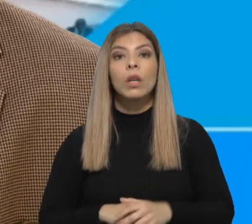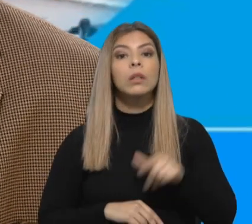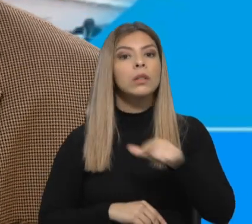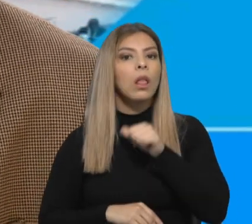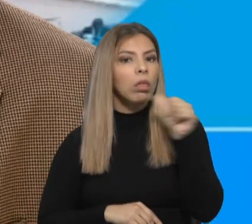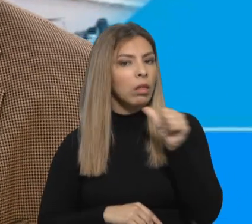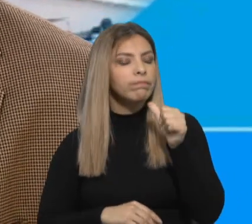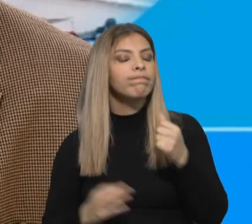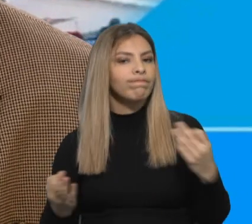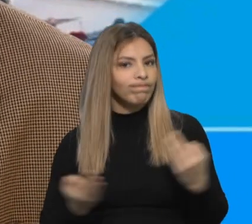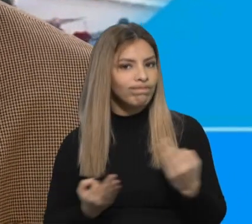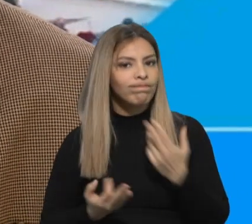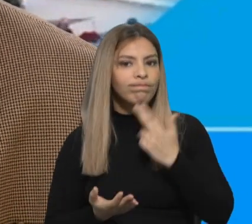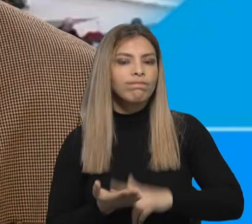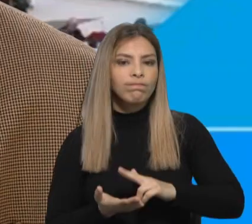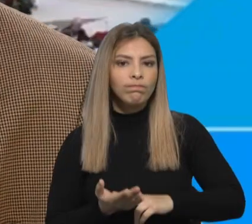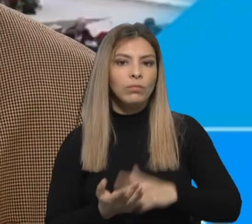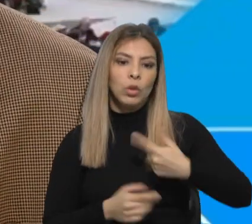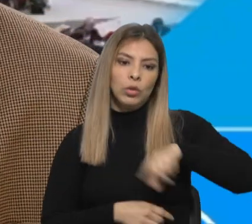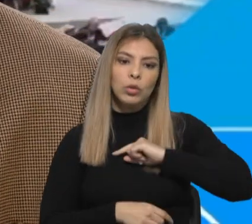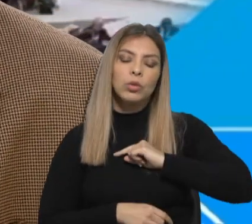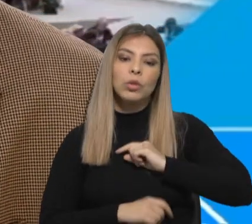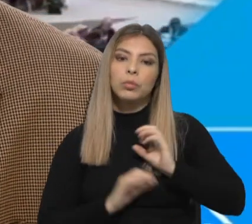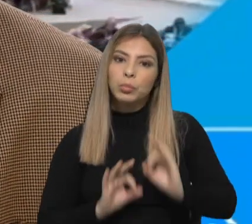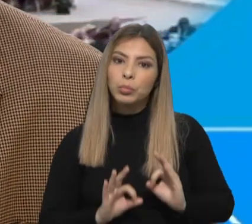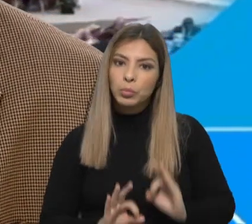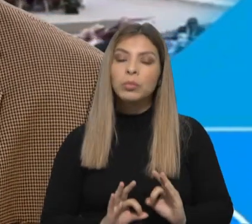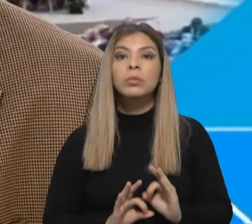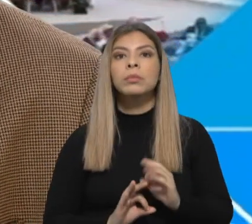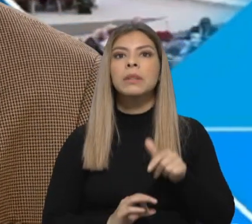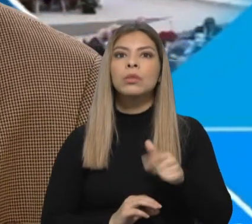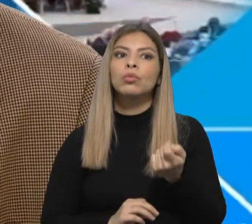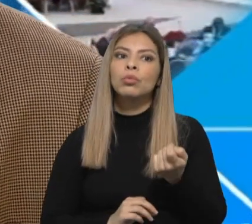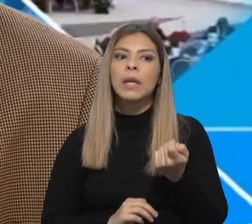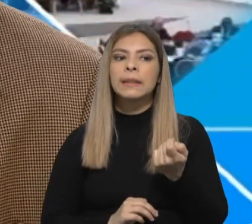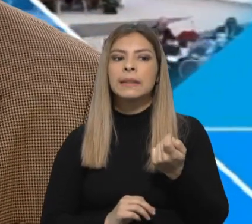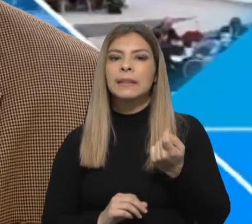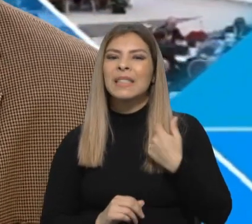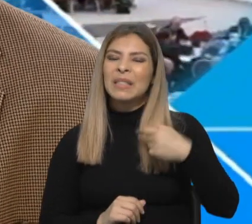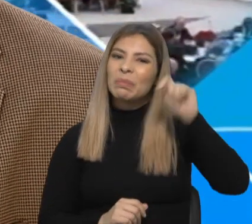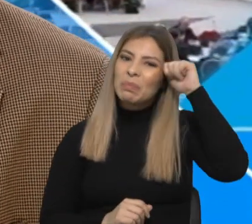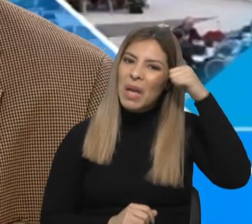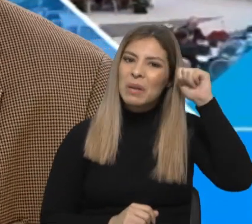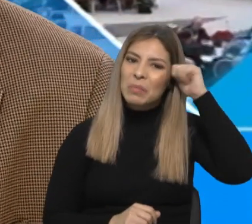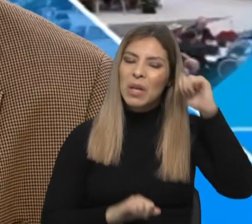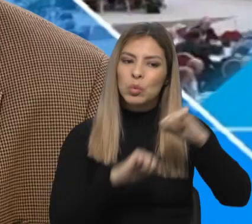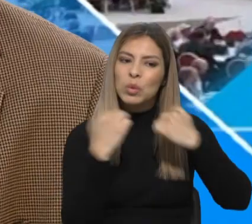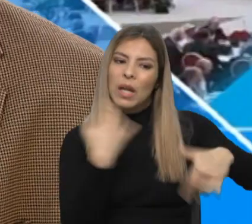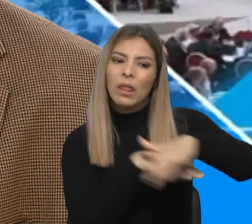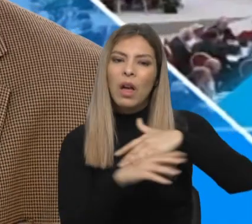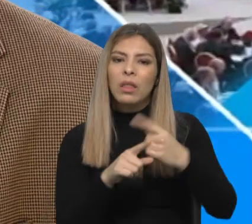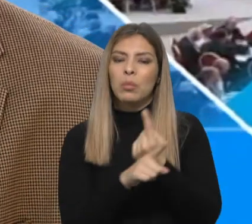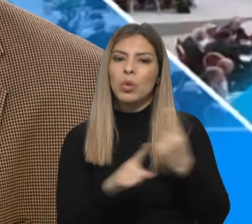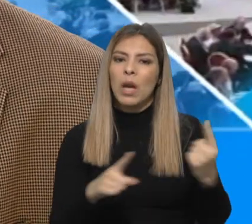que nós muitas vezes assistimos, e temos assistido hoje em dia, a uma certa fratura social, a uma certa